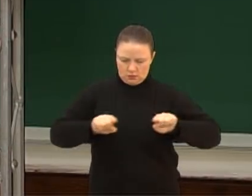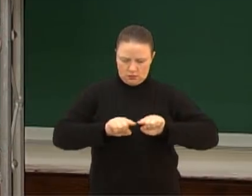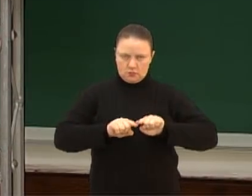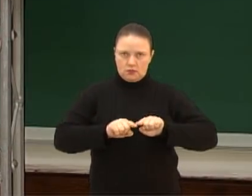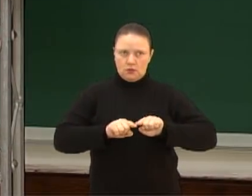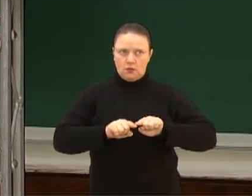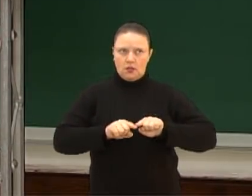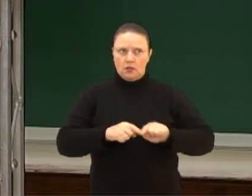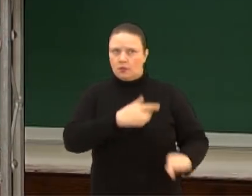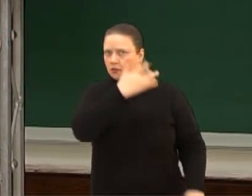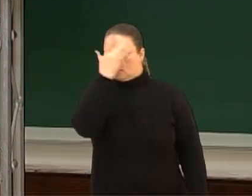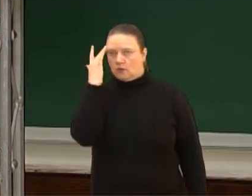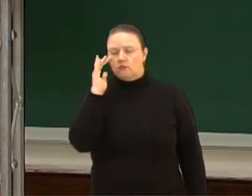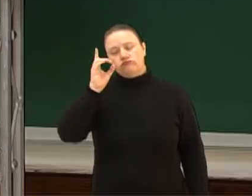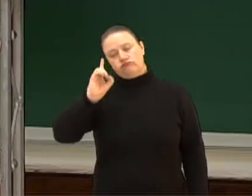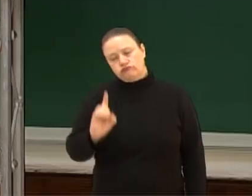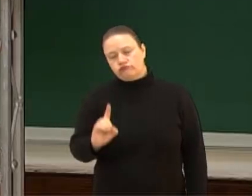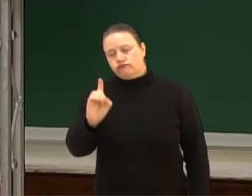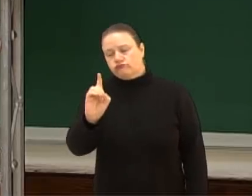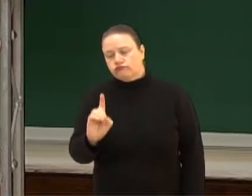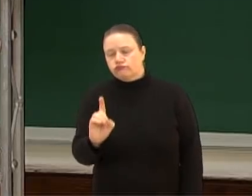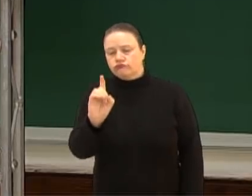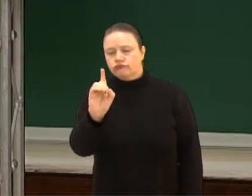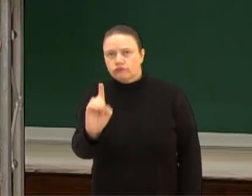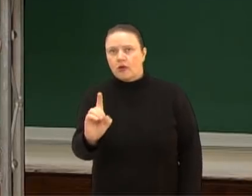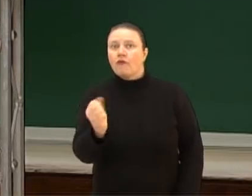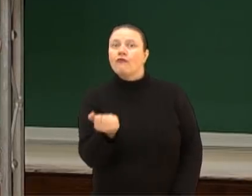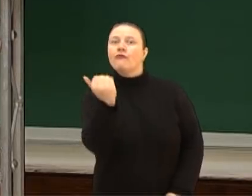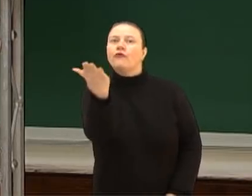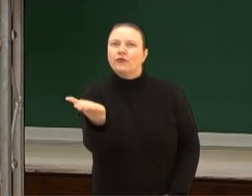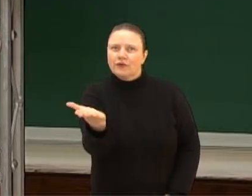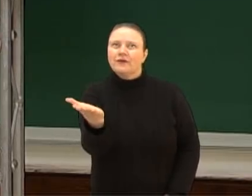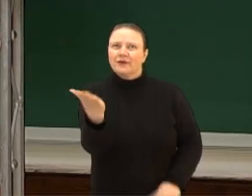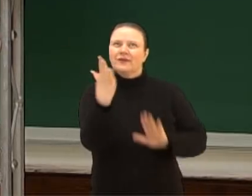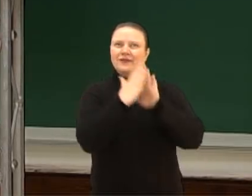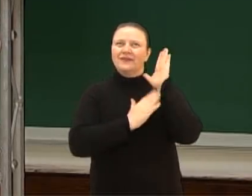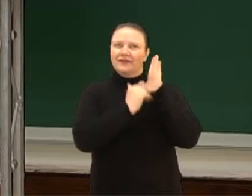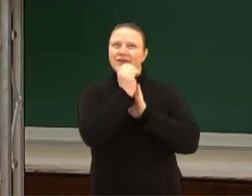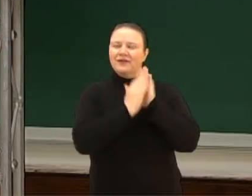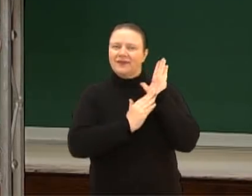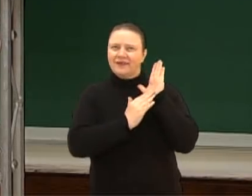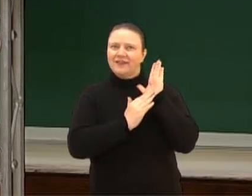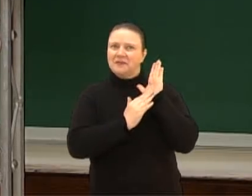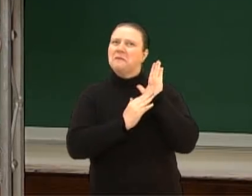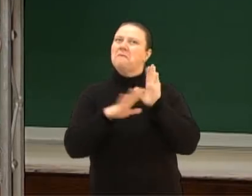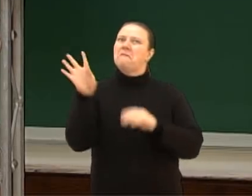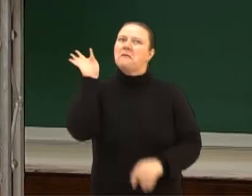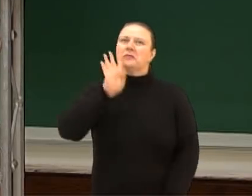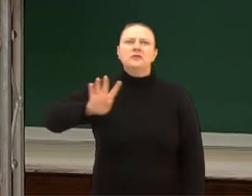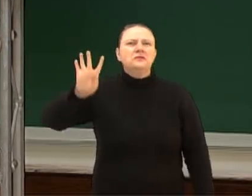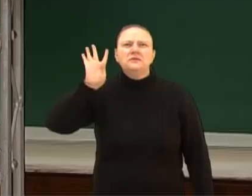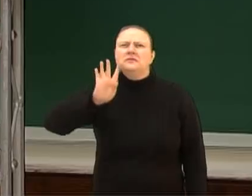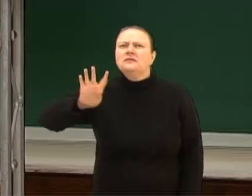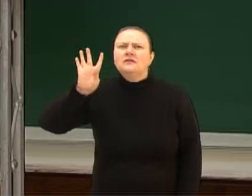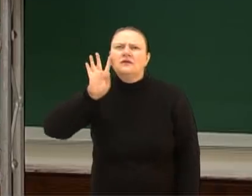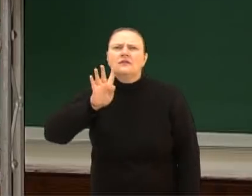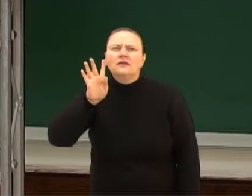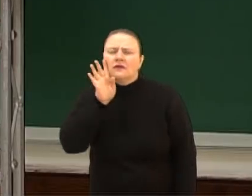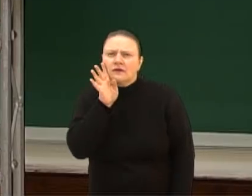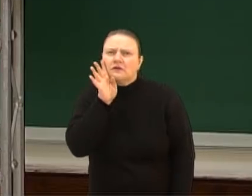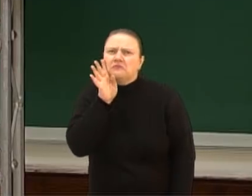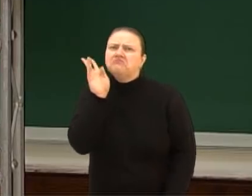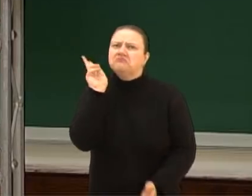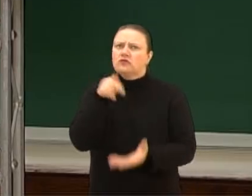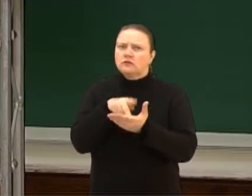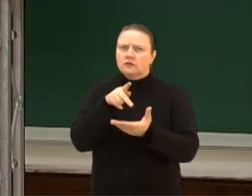os personagens estão aqui saindo para fora dessa tela. Então, olha que legal, olha que interessante